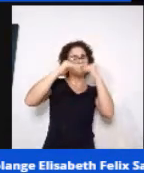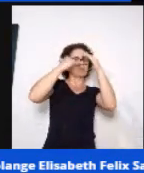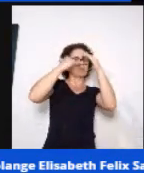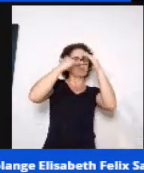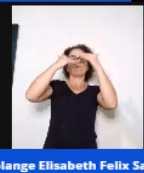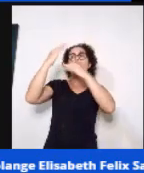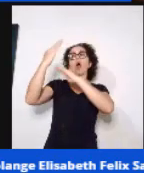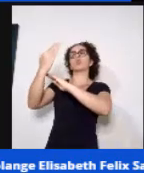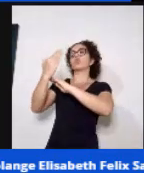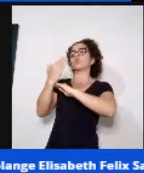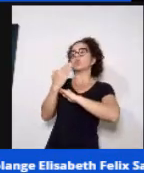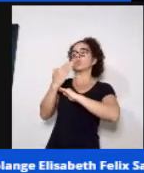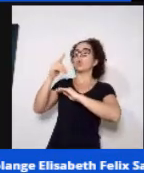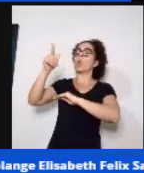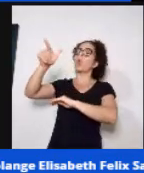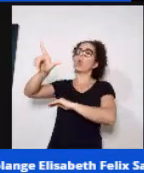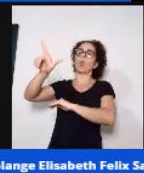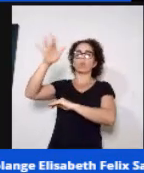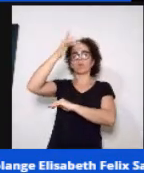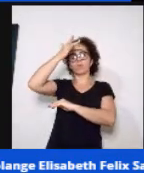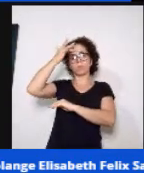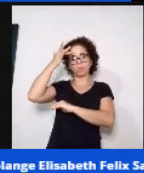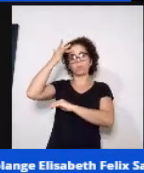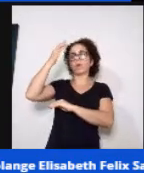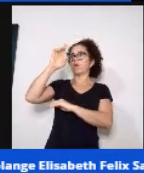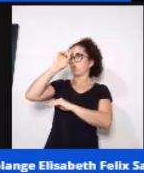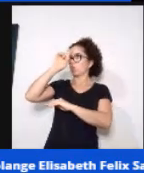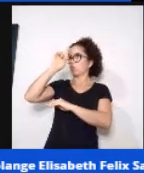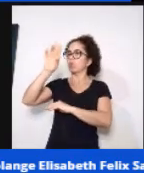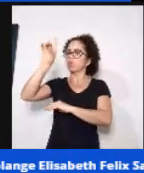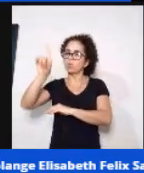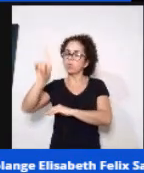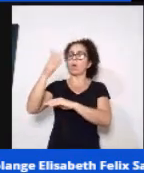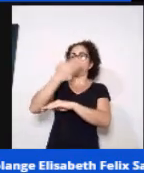do meu gestor, do meu aluno, do meu colega. Mais um.